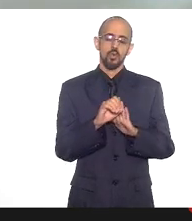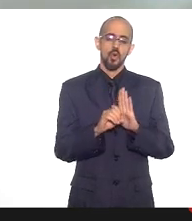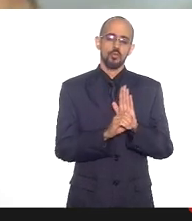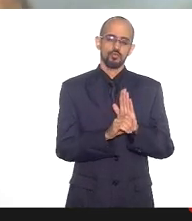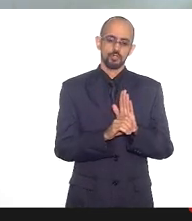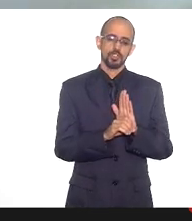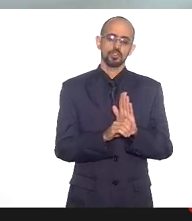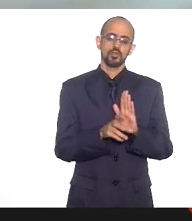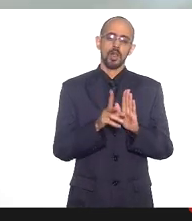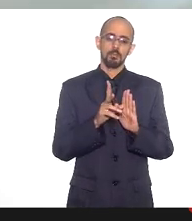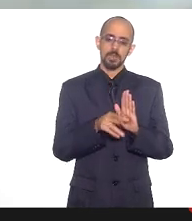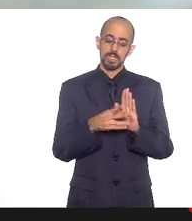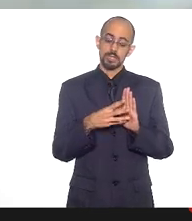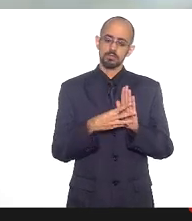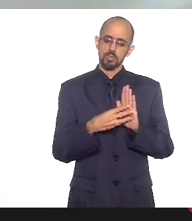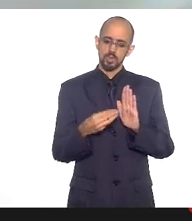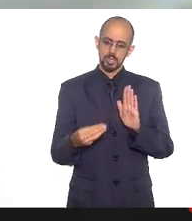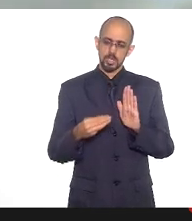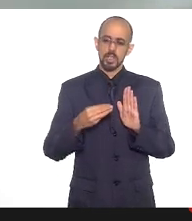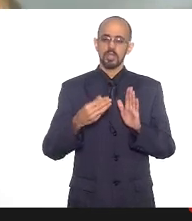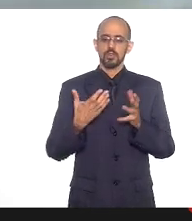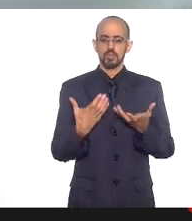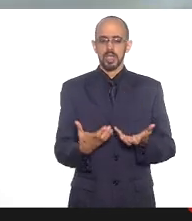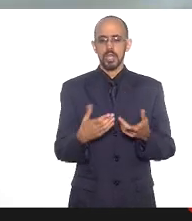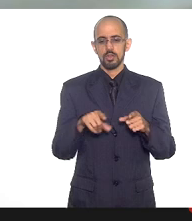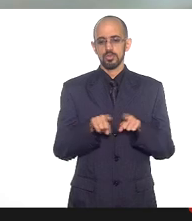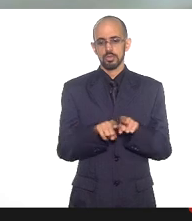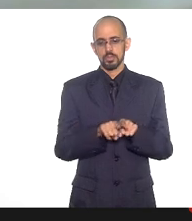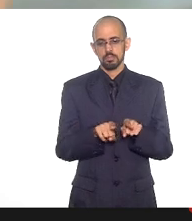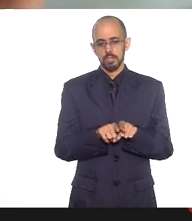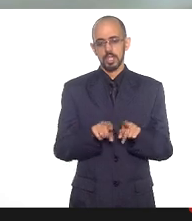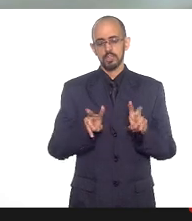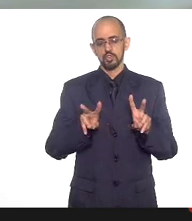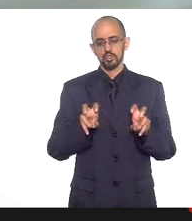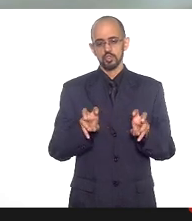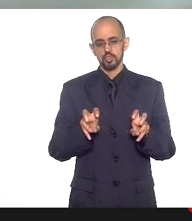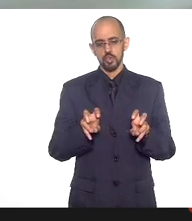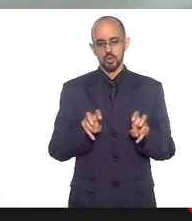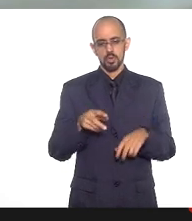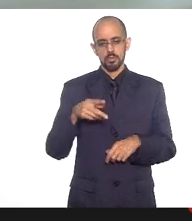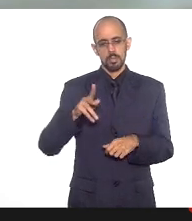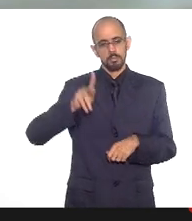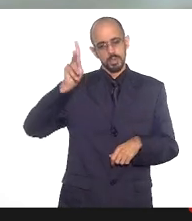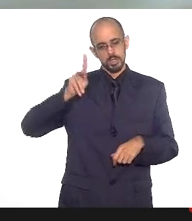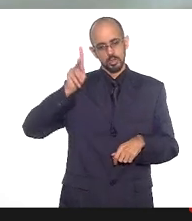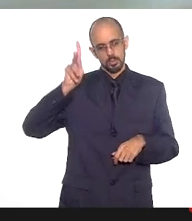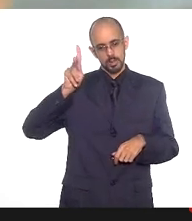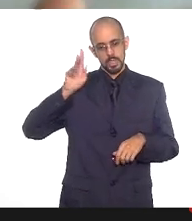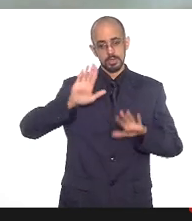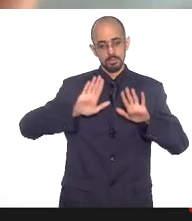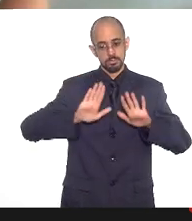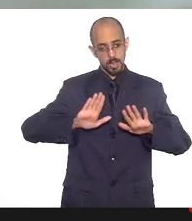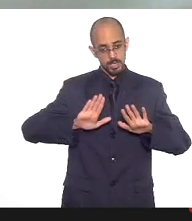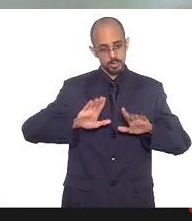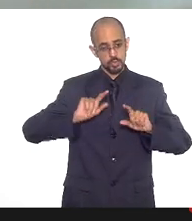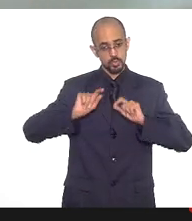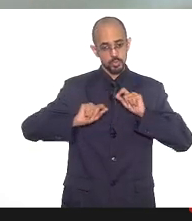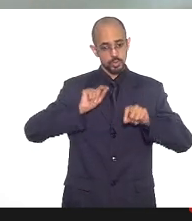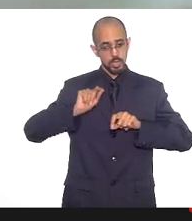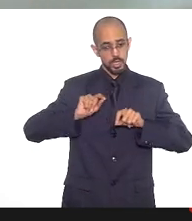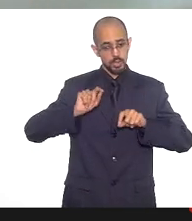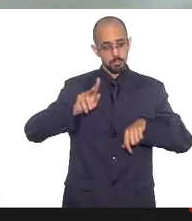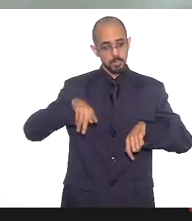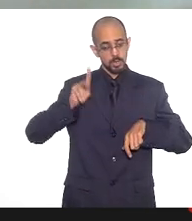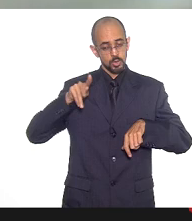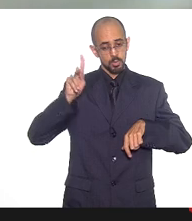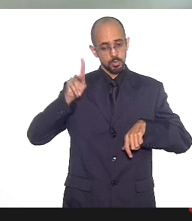a mesma cara do ofício, né, em relação à Petrobras, só alocando para a Petrobras demanda